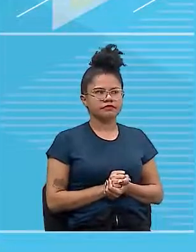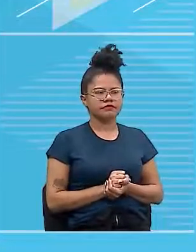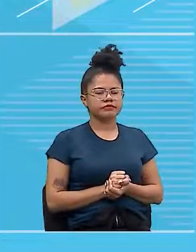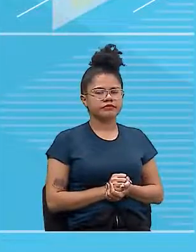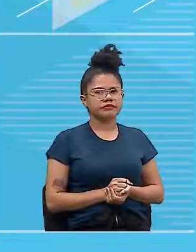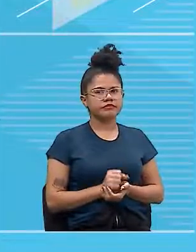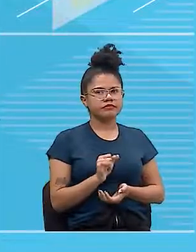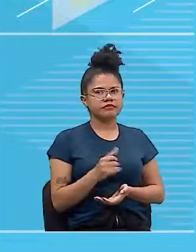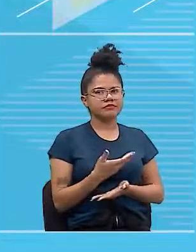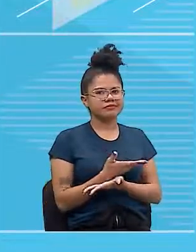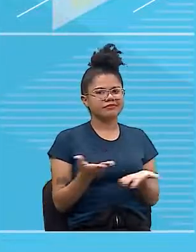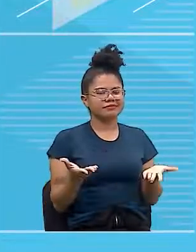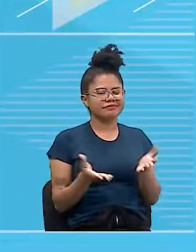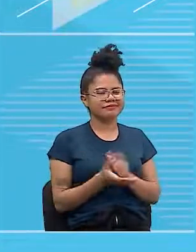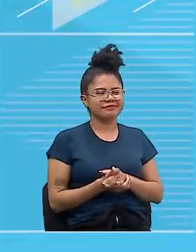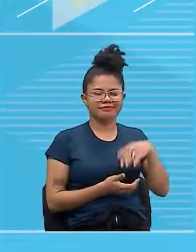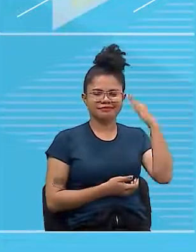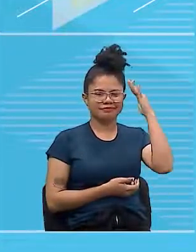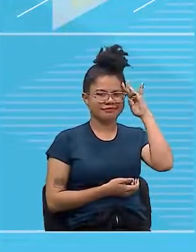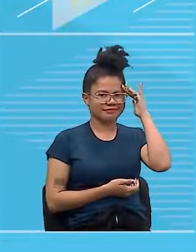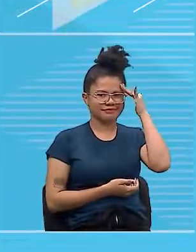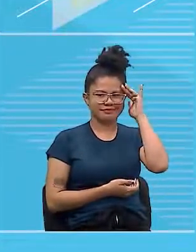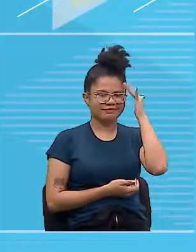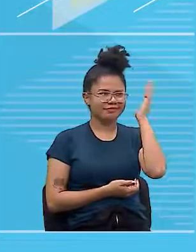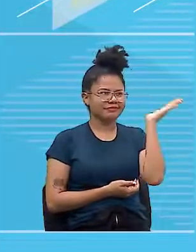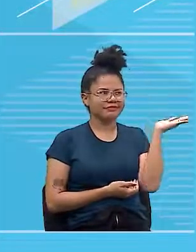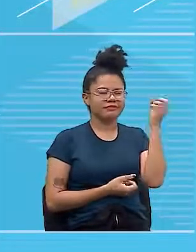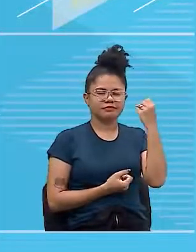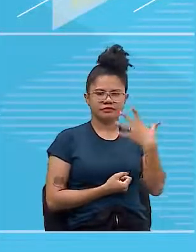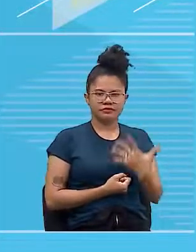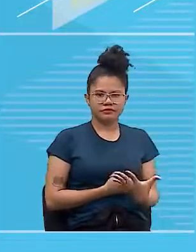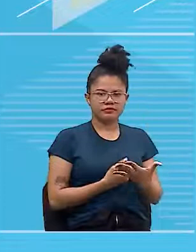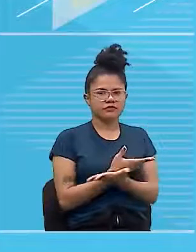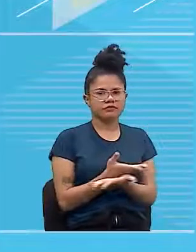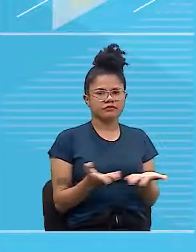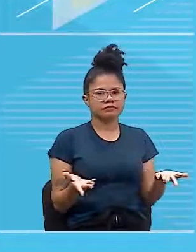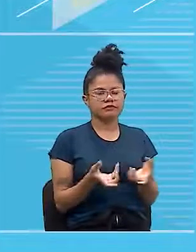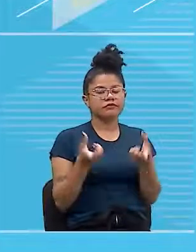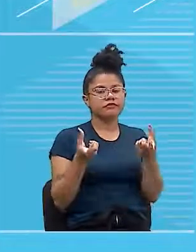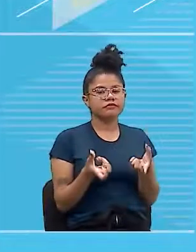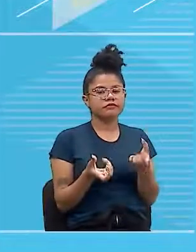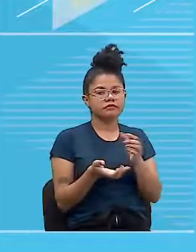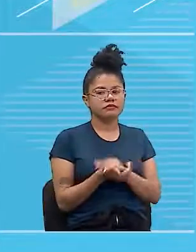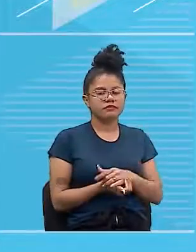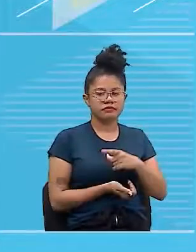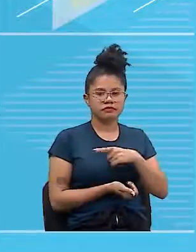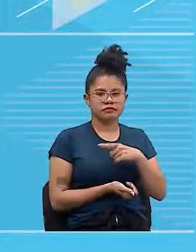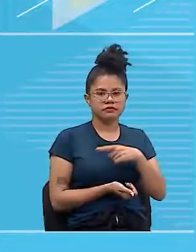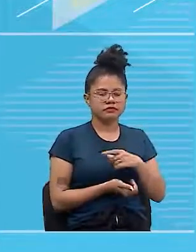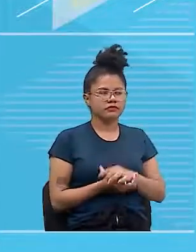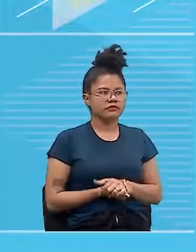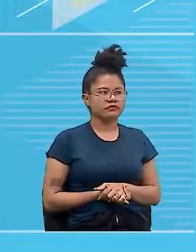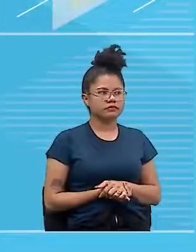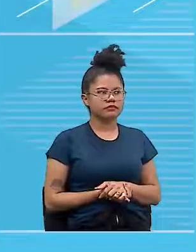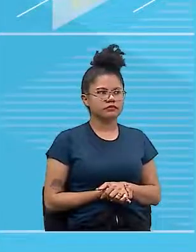bom então se você não entendeu eu vou deixar claro aqui Da onde veio isso aqui